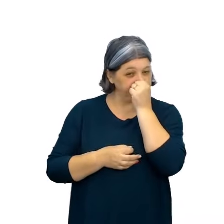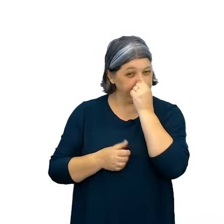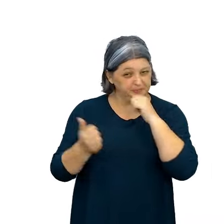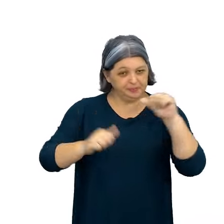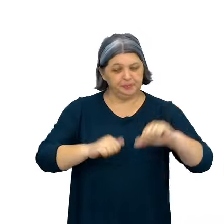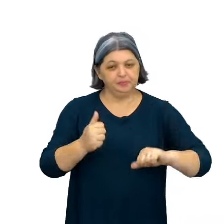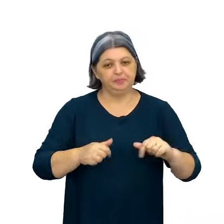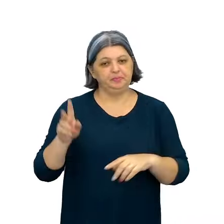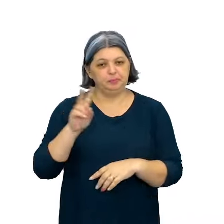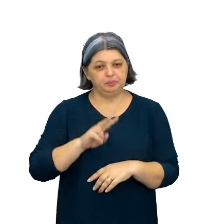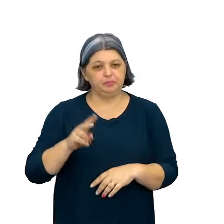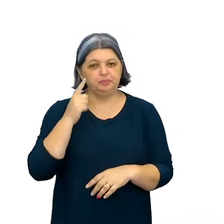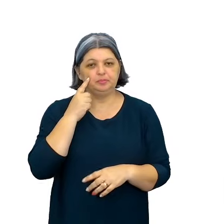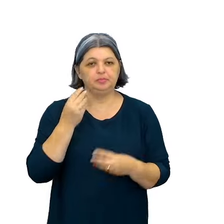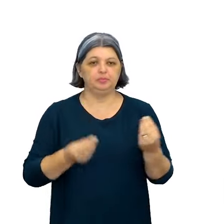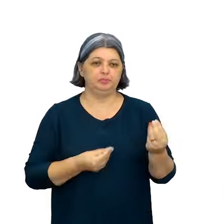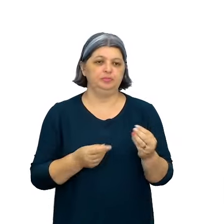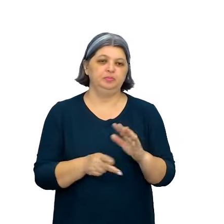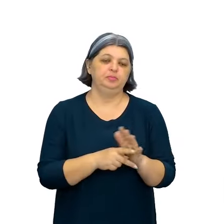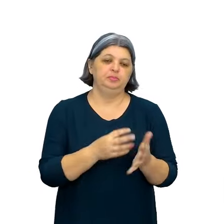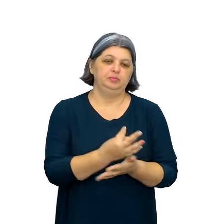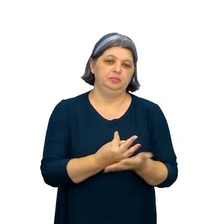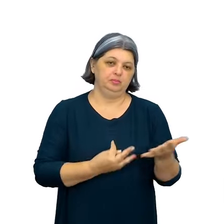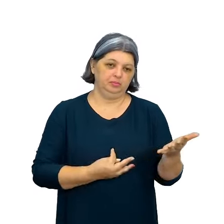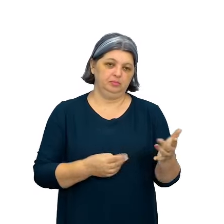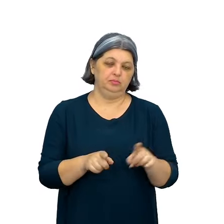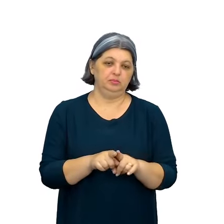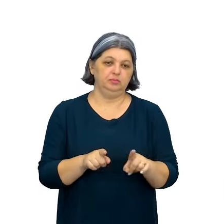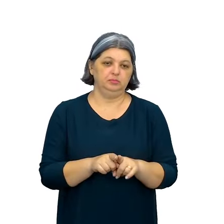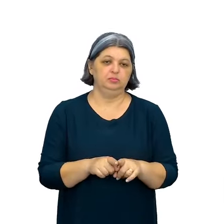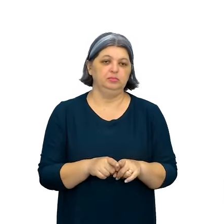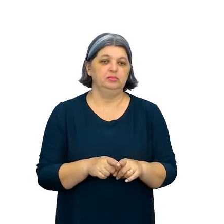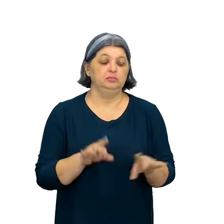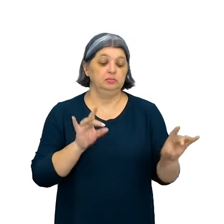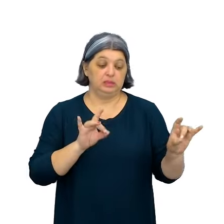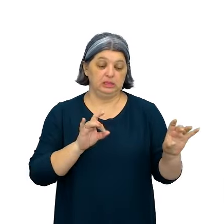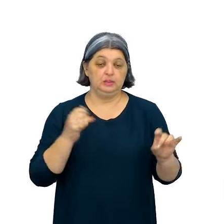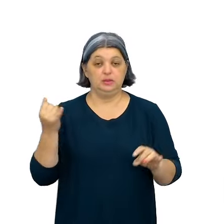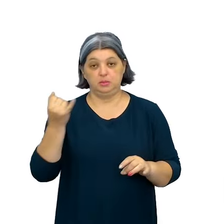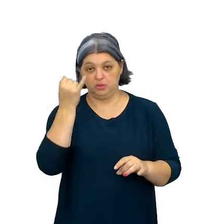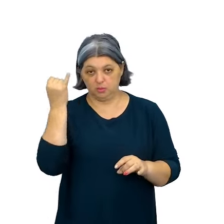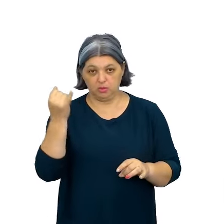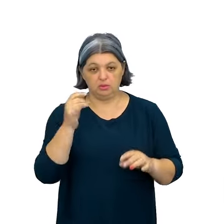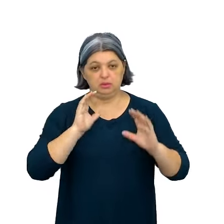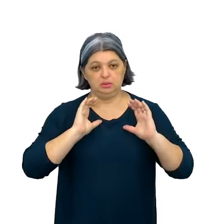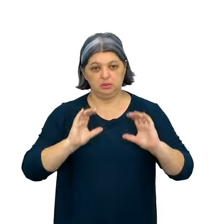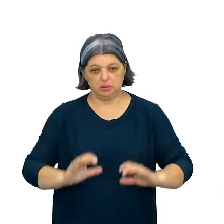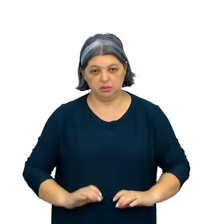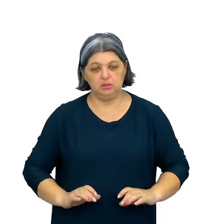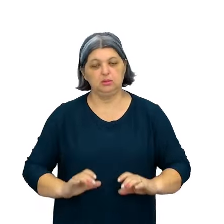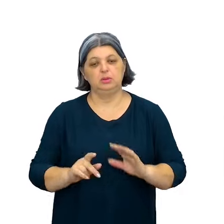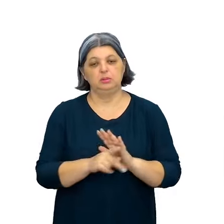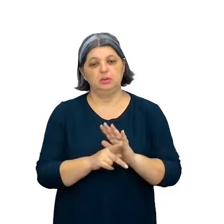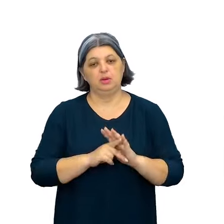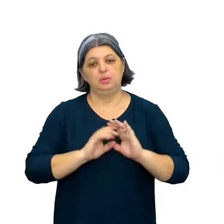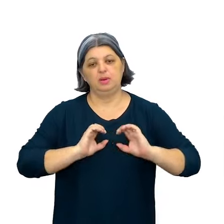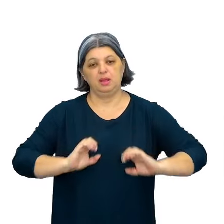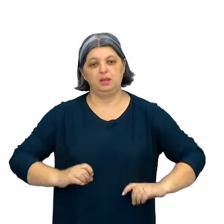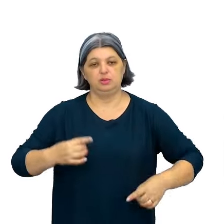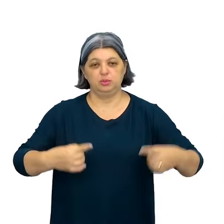avaliamos os valores avaliados em textos e esses especialmente importantes para a cidadania, os valores éticos e políticos.